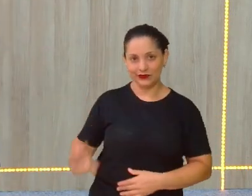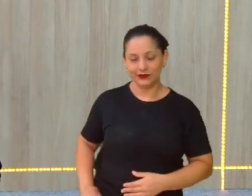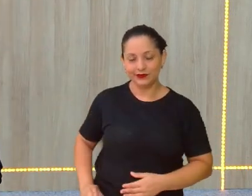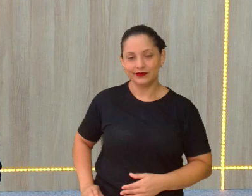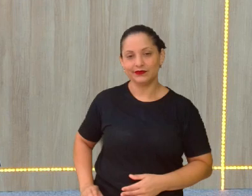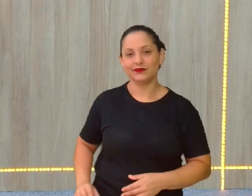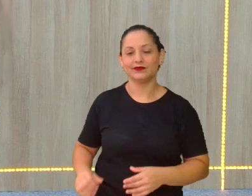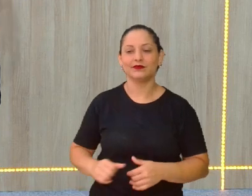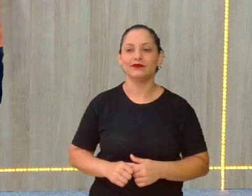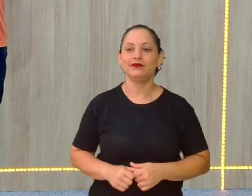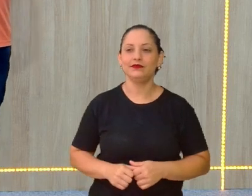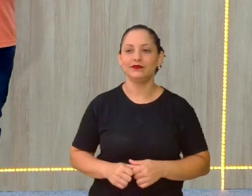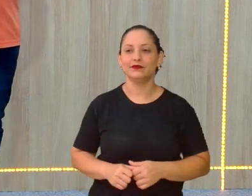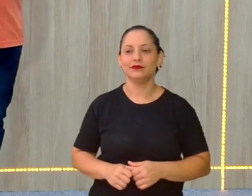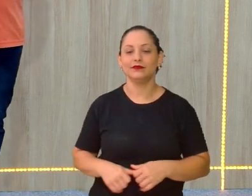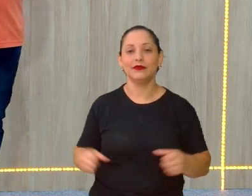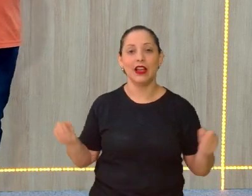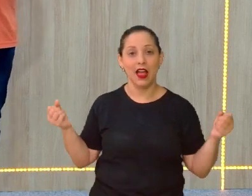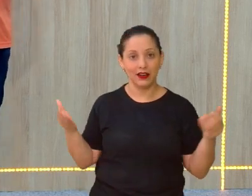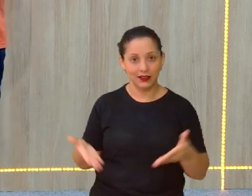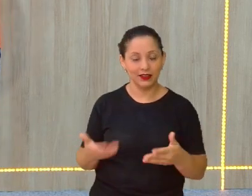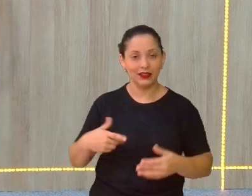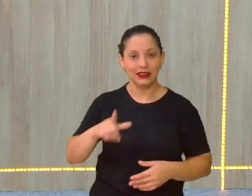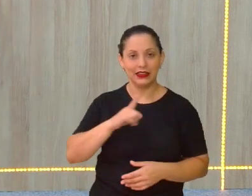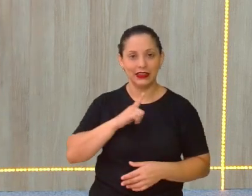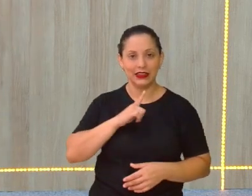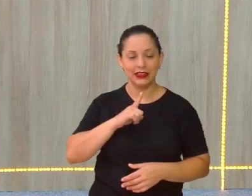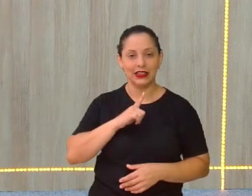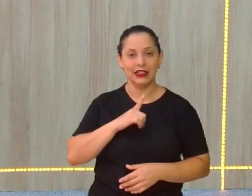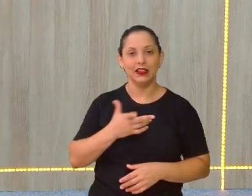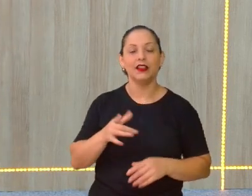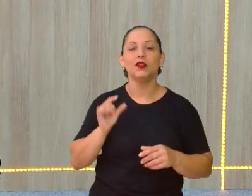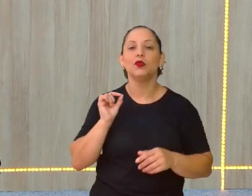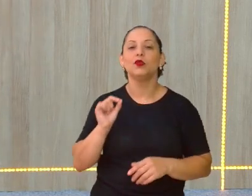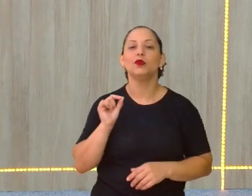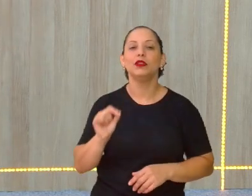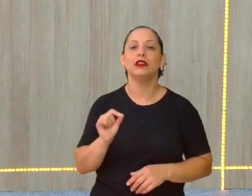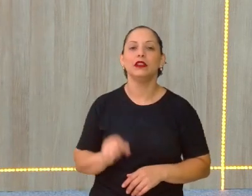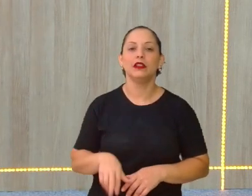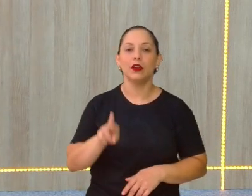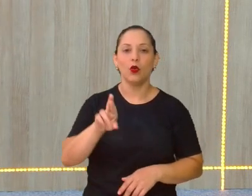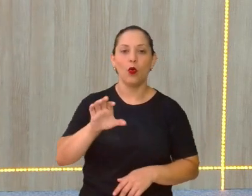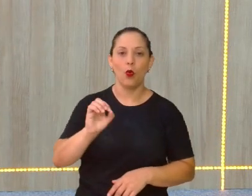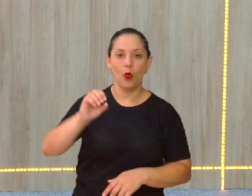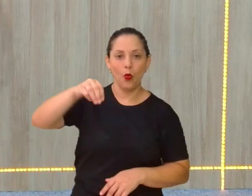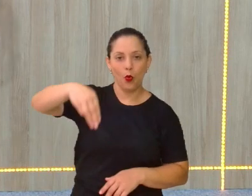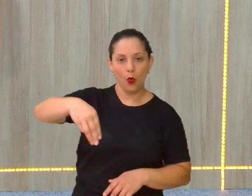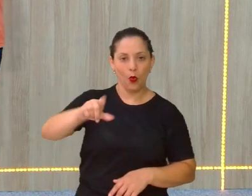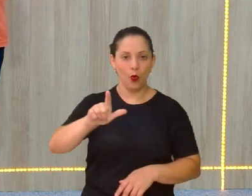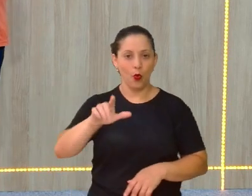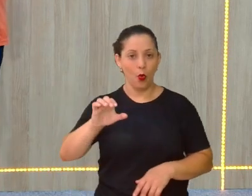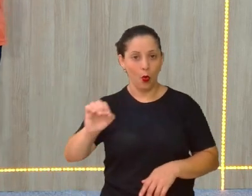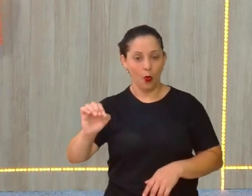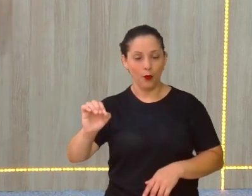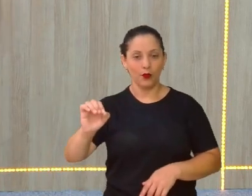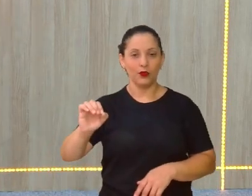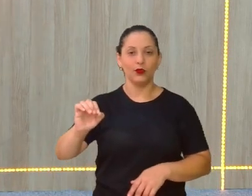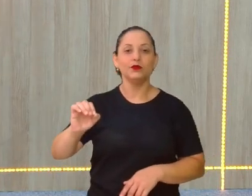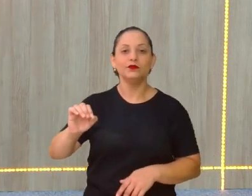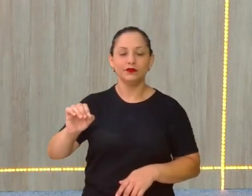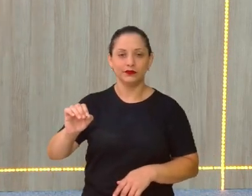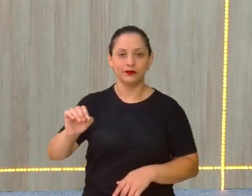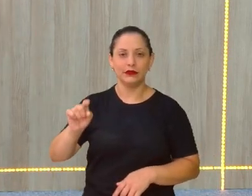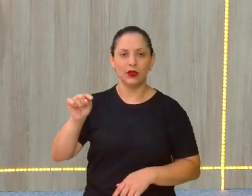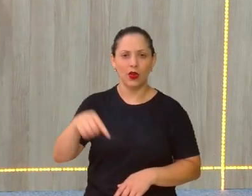reinado do o império ali chefiado, né, pelo Rômulo Augustulo, certo? A Roma